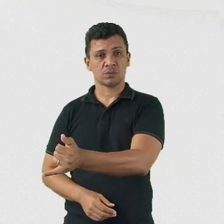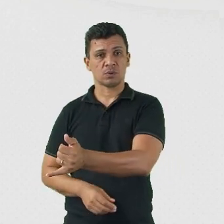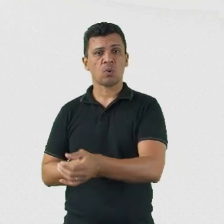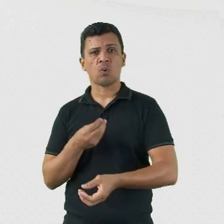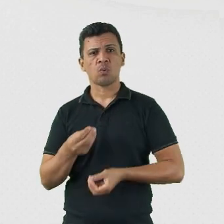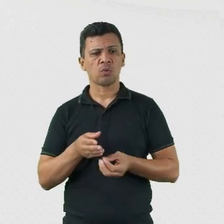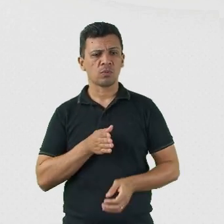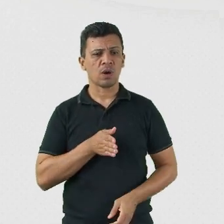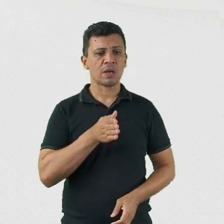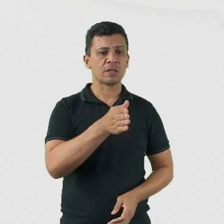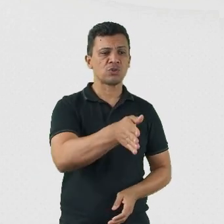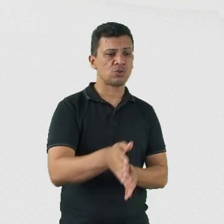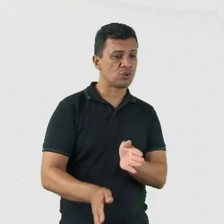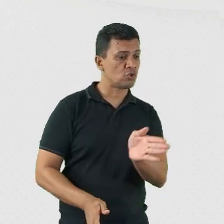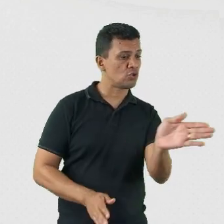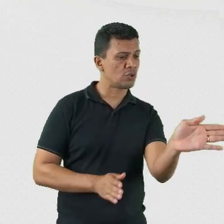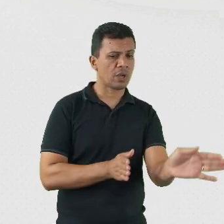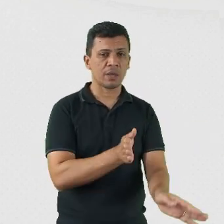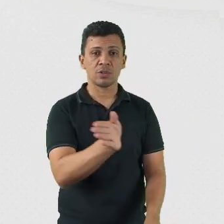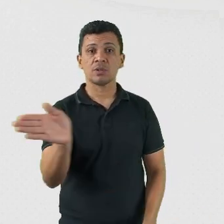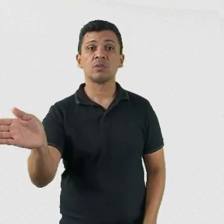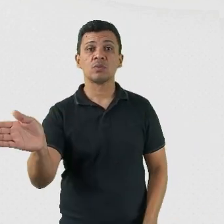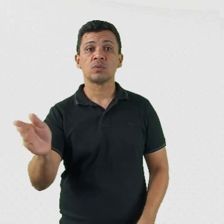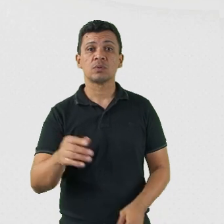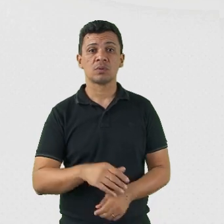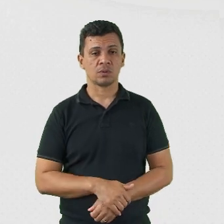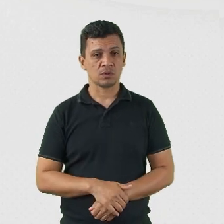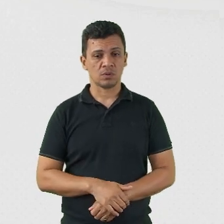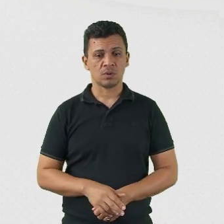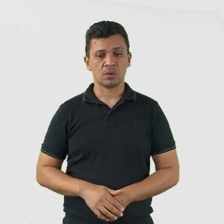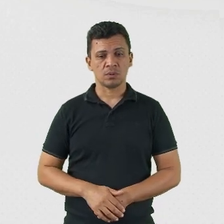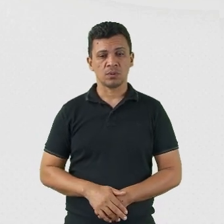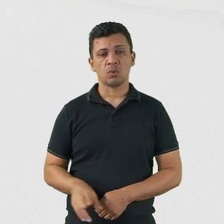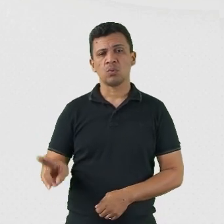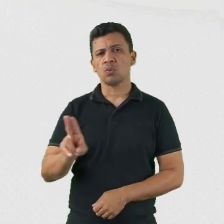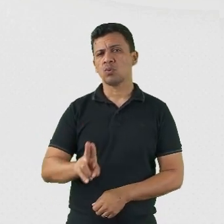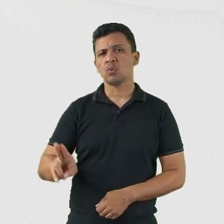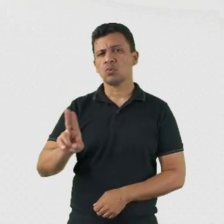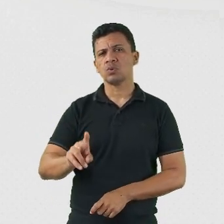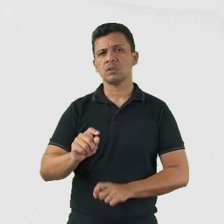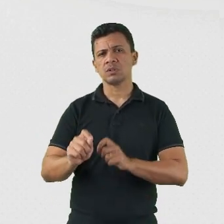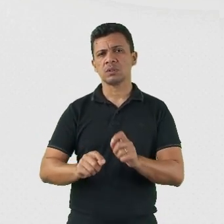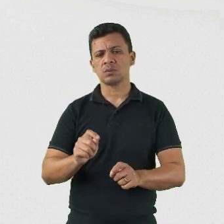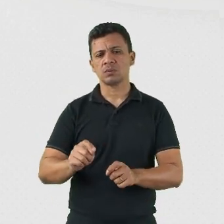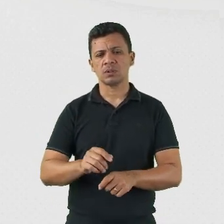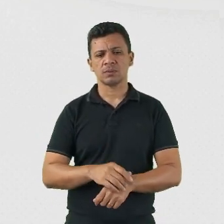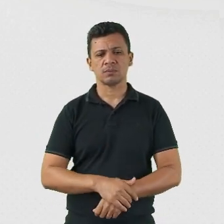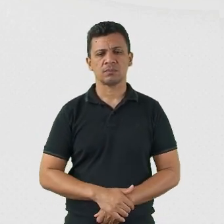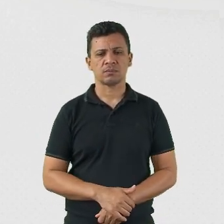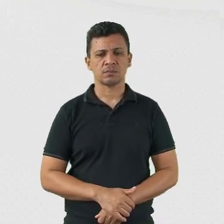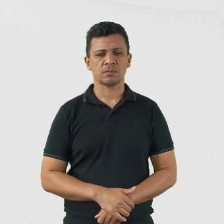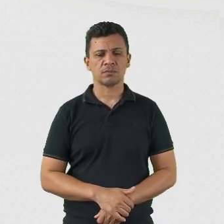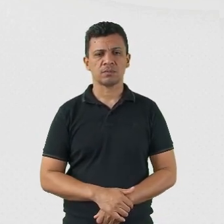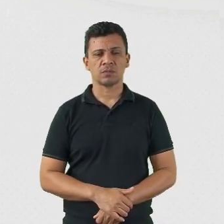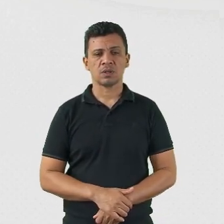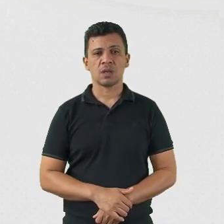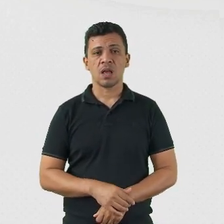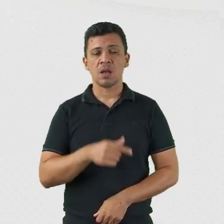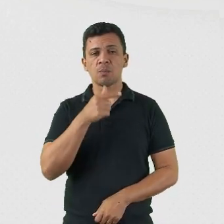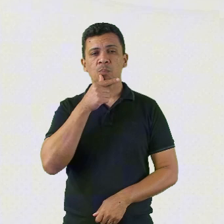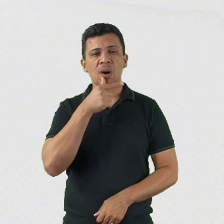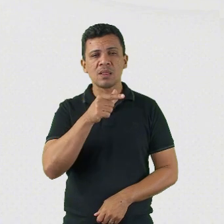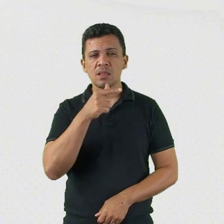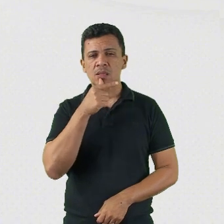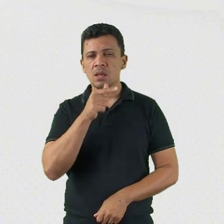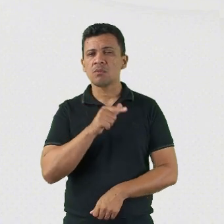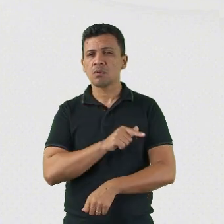direções. Usando, e ali a gente tem using polite language, é usando uma língua